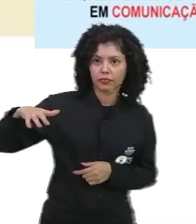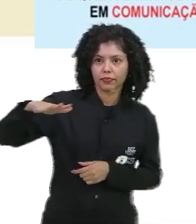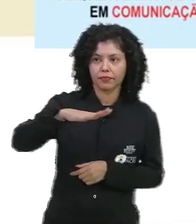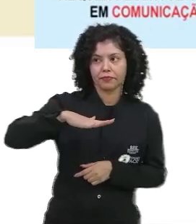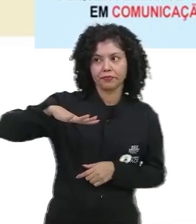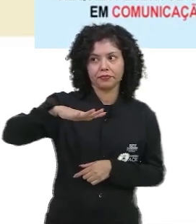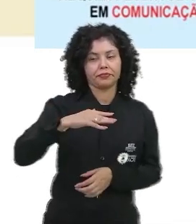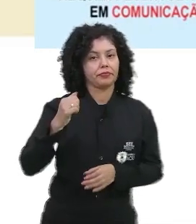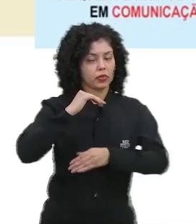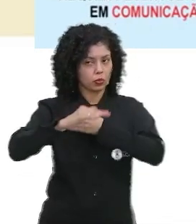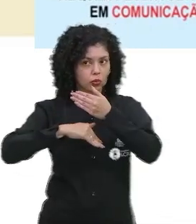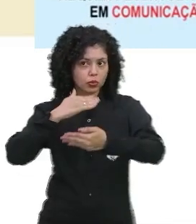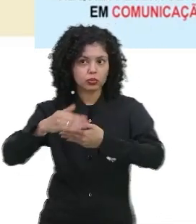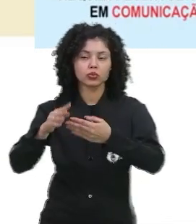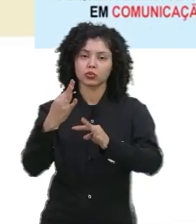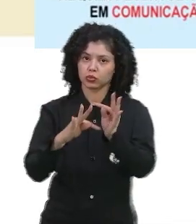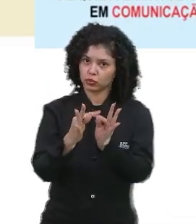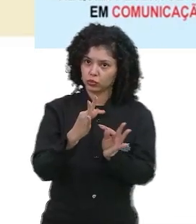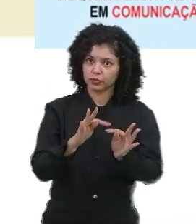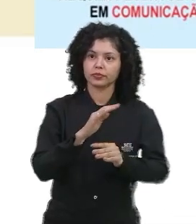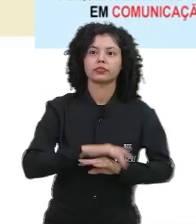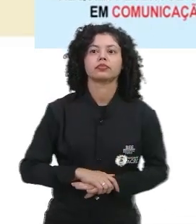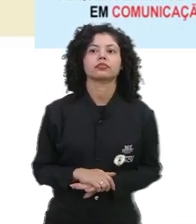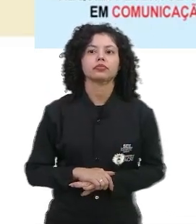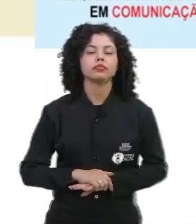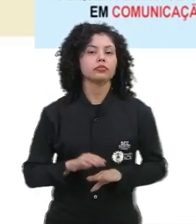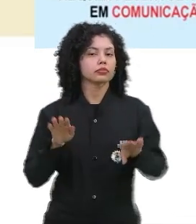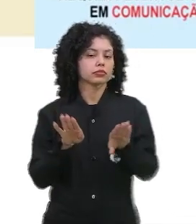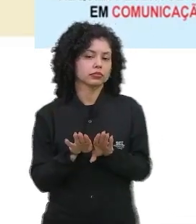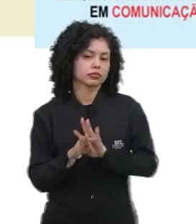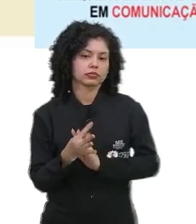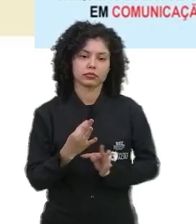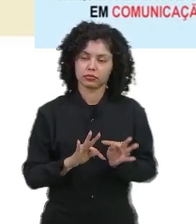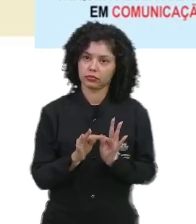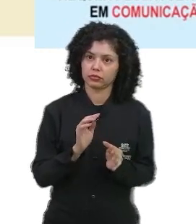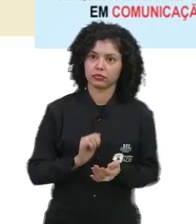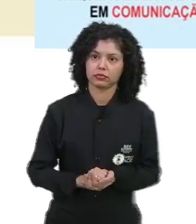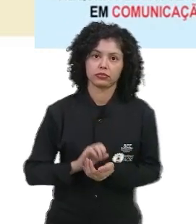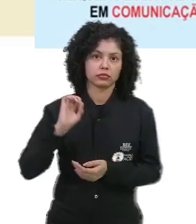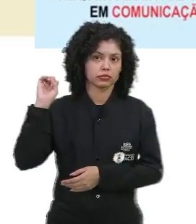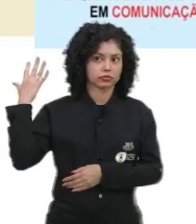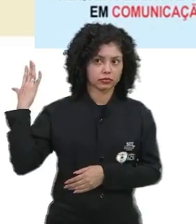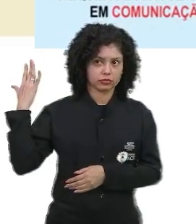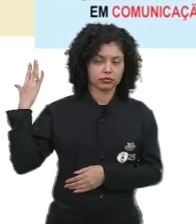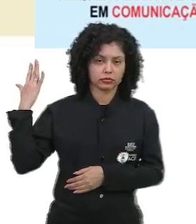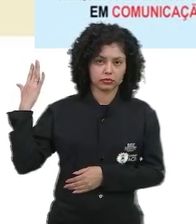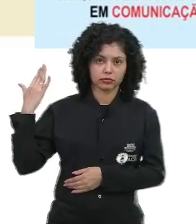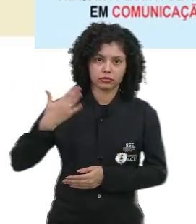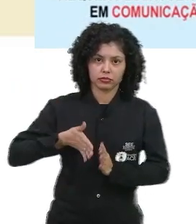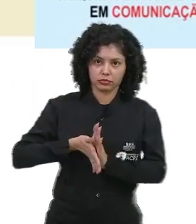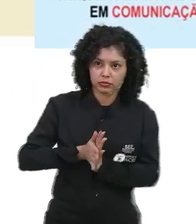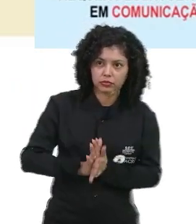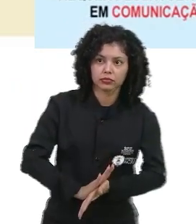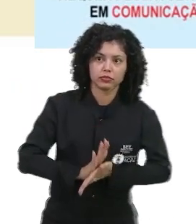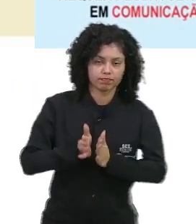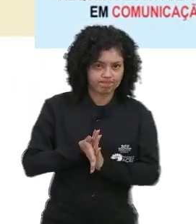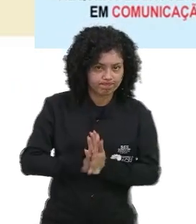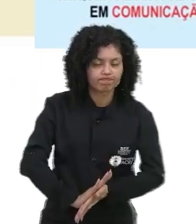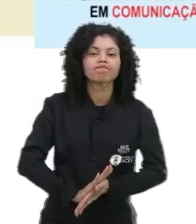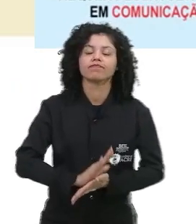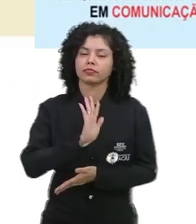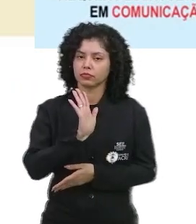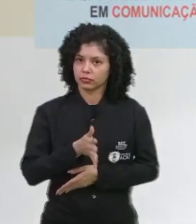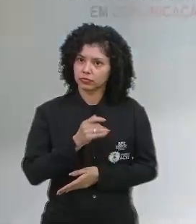agrícola para um processo tecnológico, e esse processo tecnológico acontece ali o esmagamento, que é a prensa.